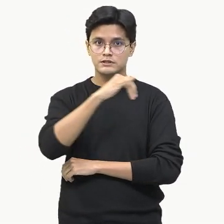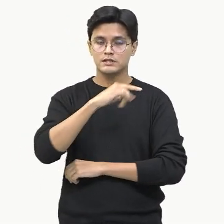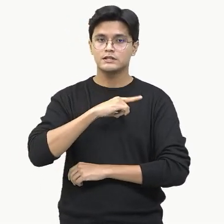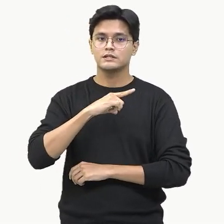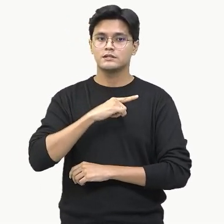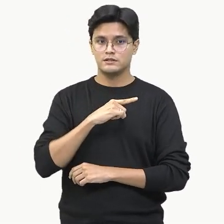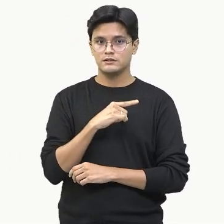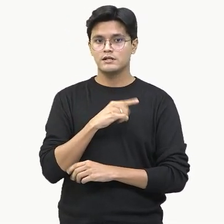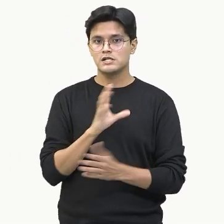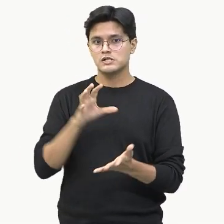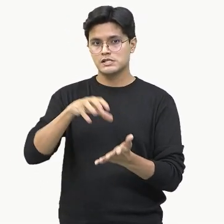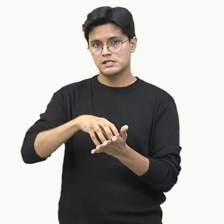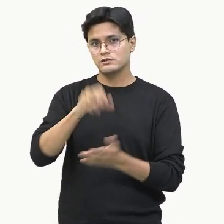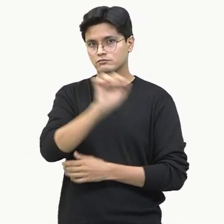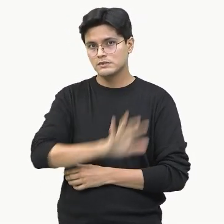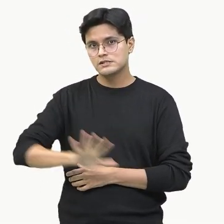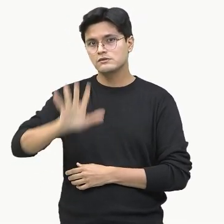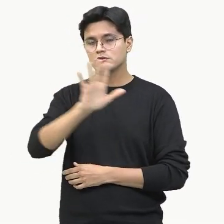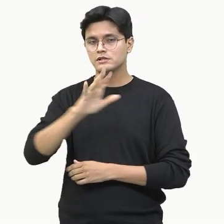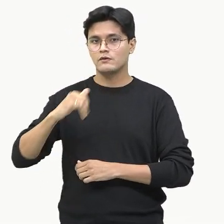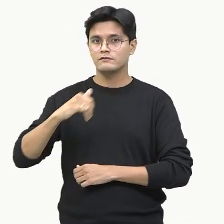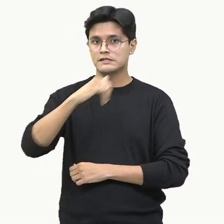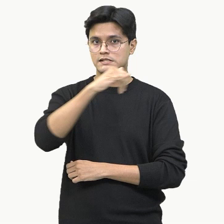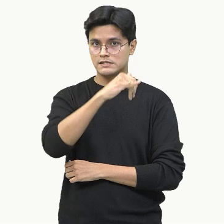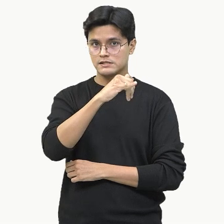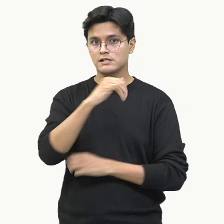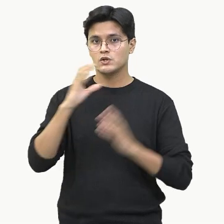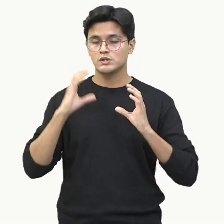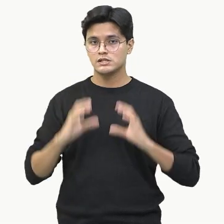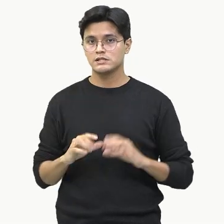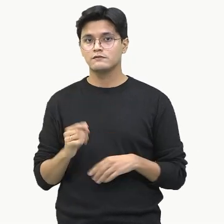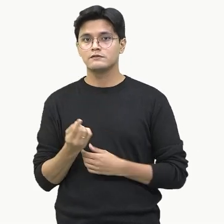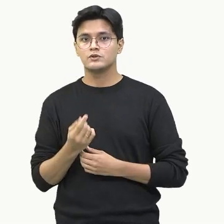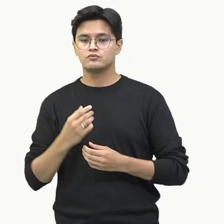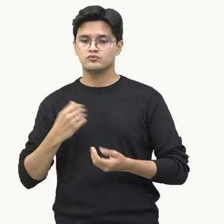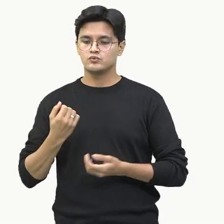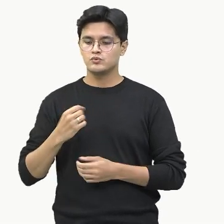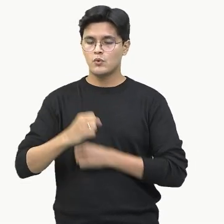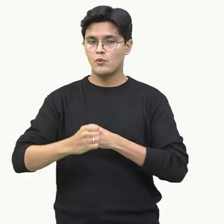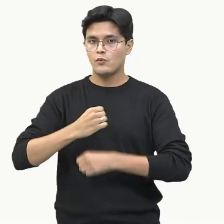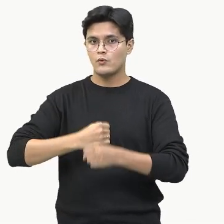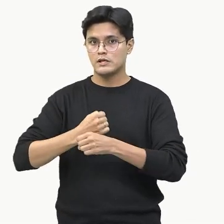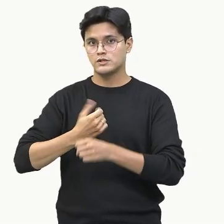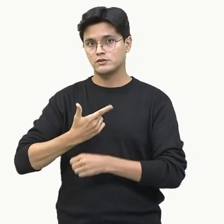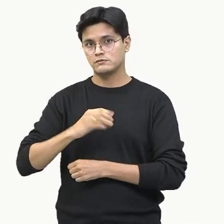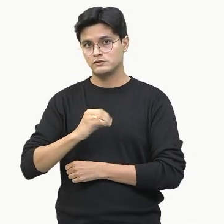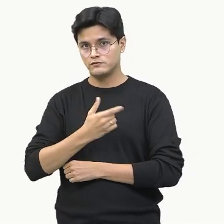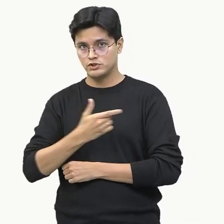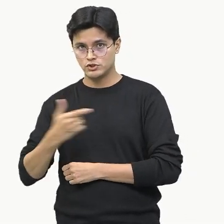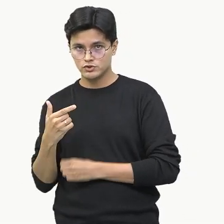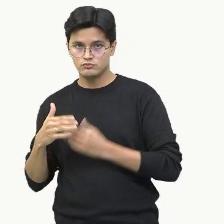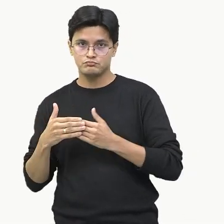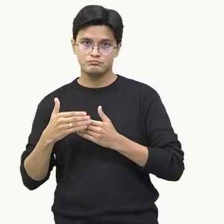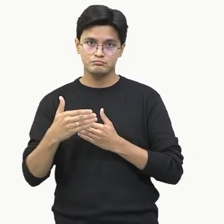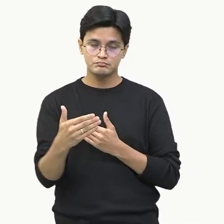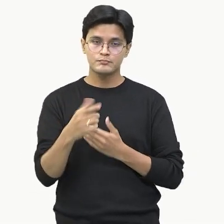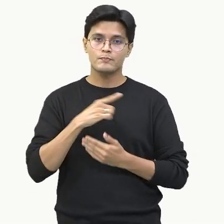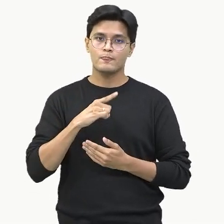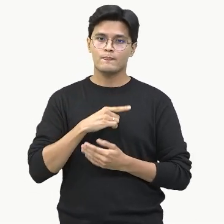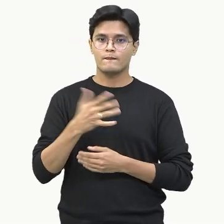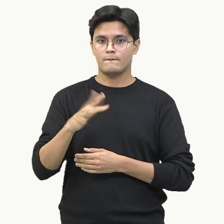nacional de Aviação Civil né a ANAC Desde o ano de 2022 nós temos aí aproximadamente olha